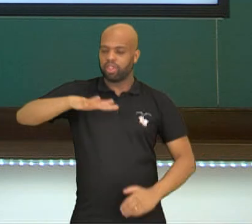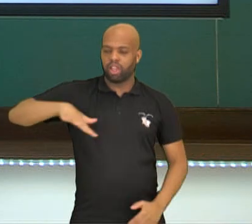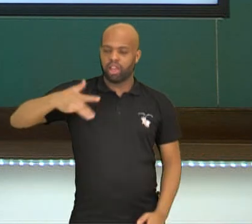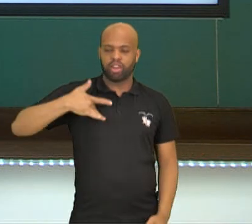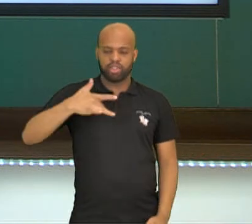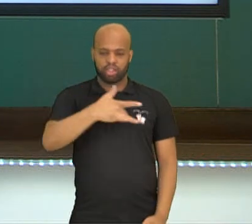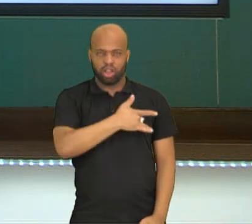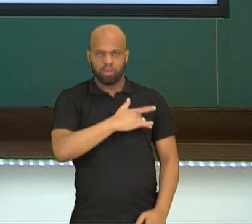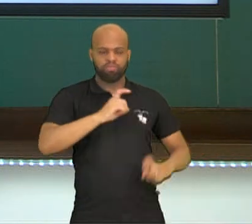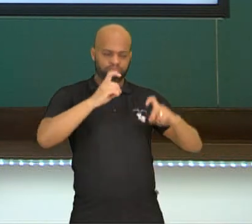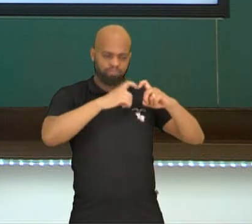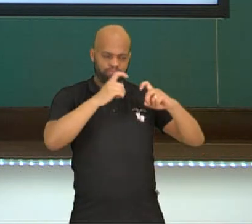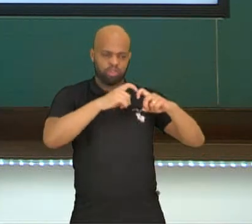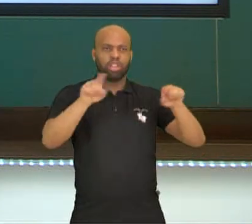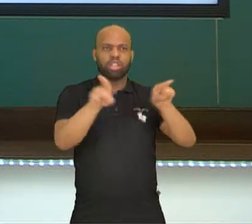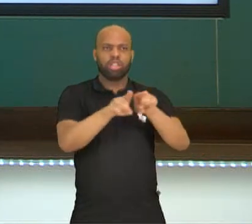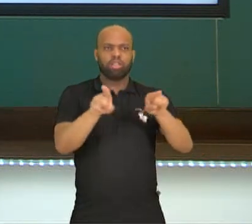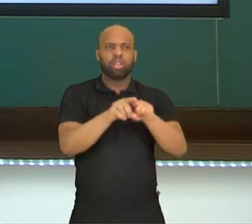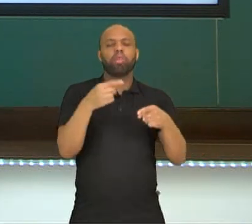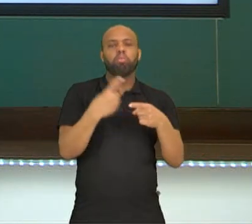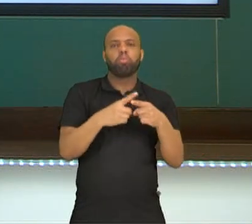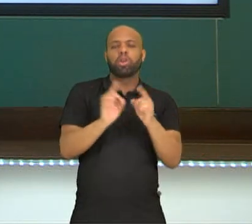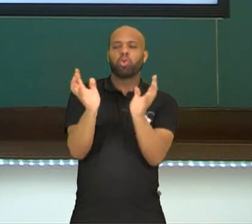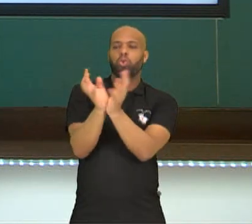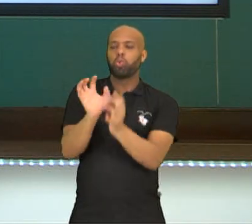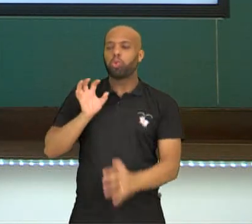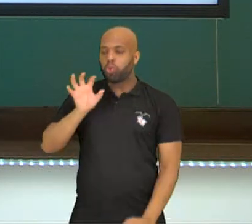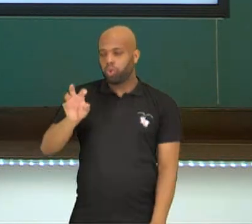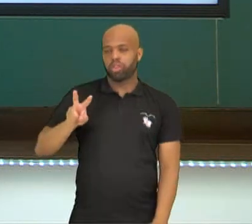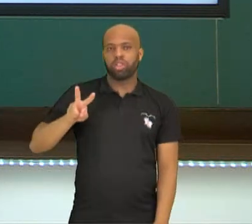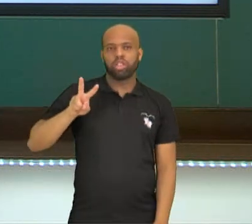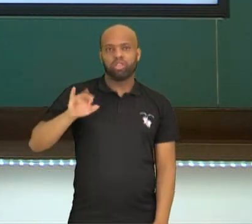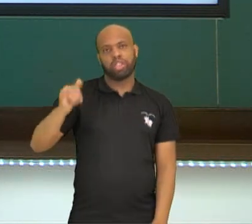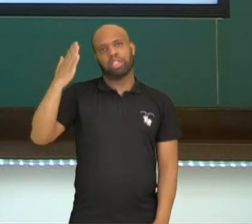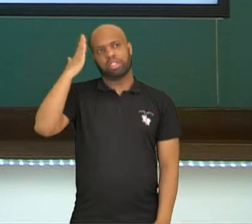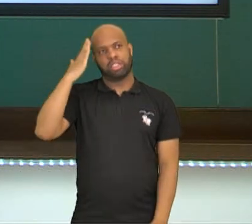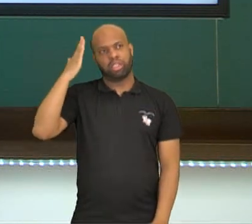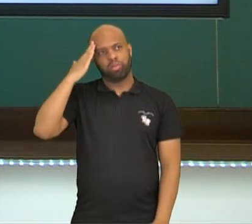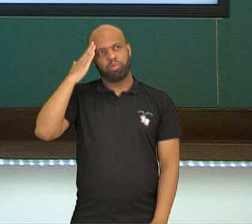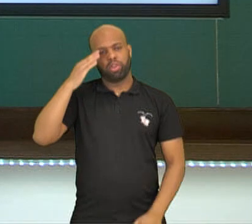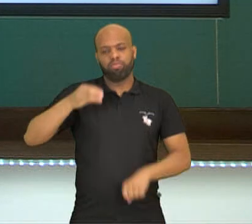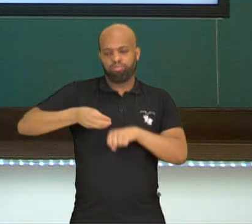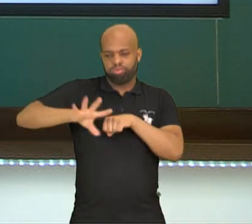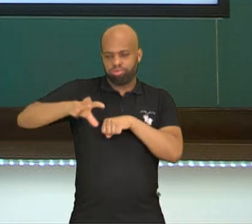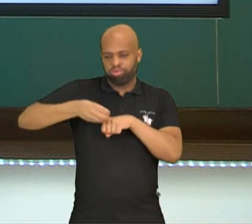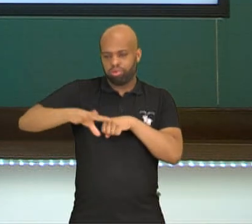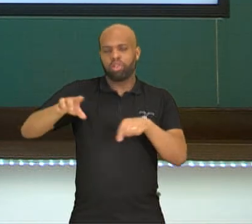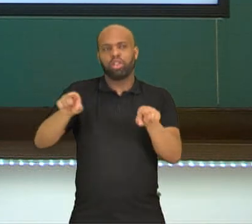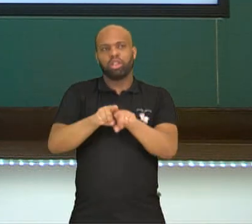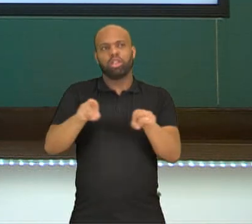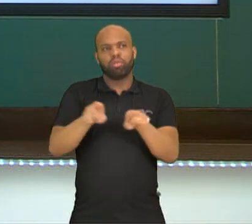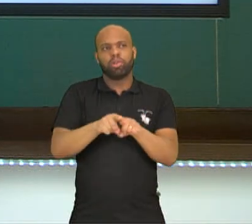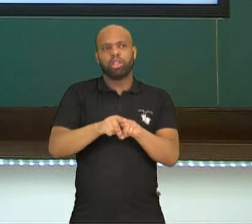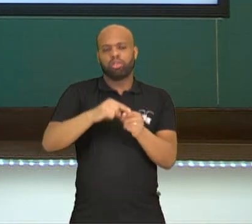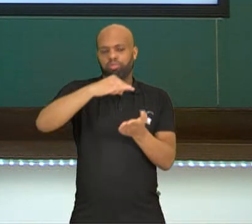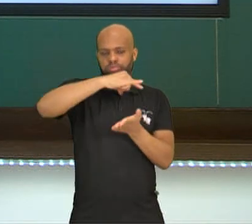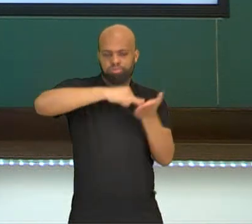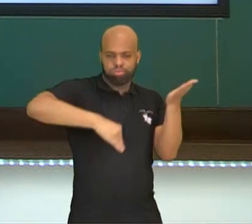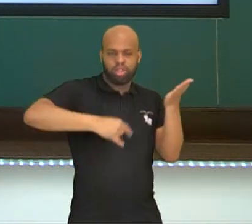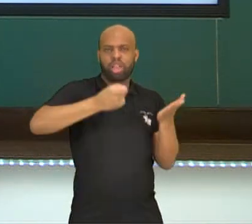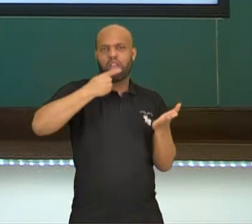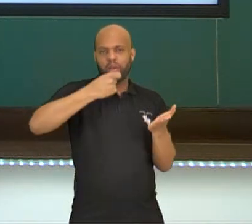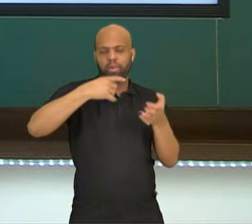dos médicos, que são eles, né, que vão saber orientar, saber prescrever